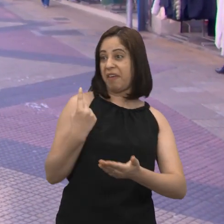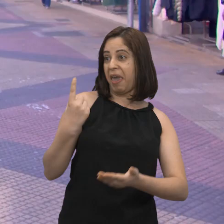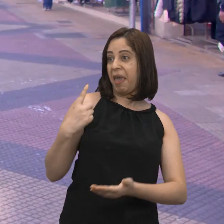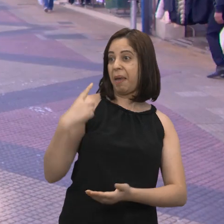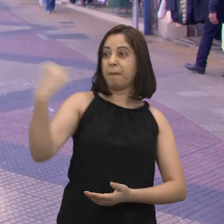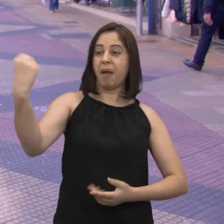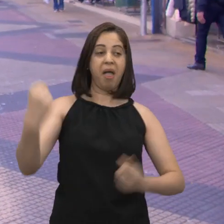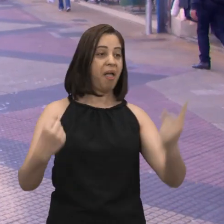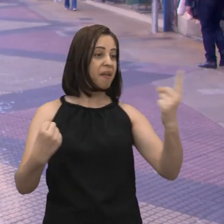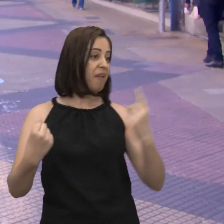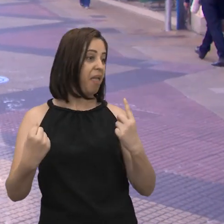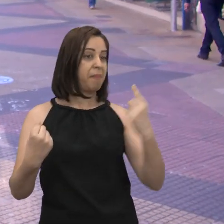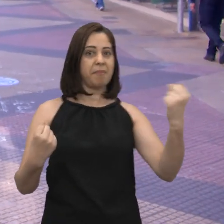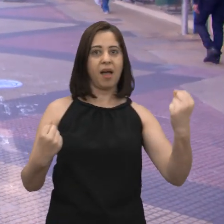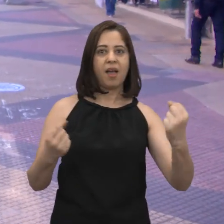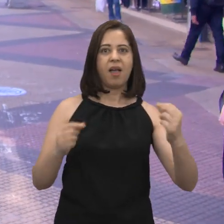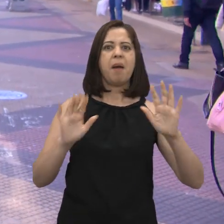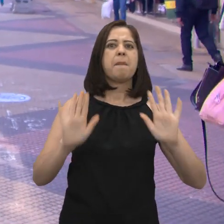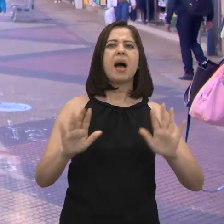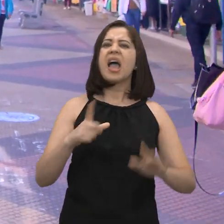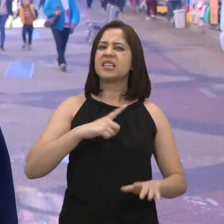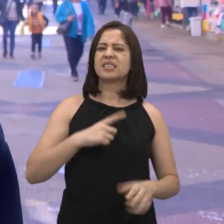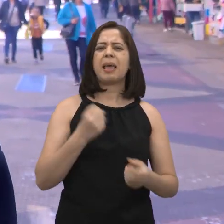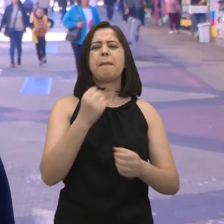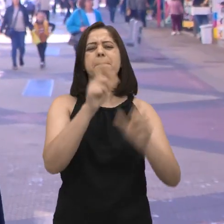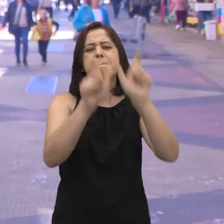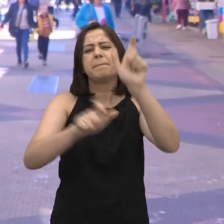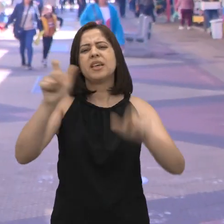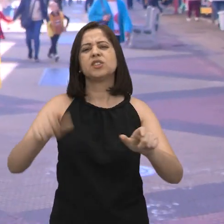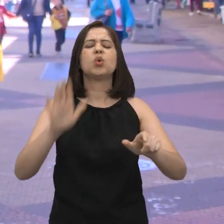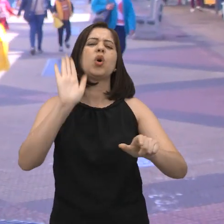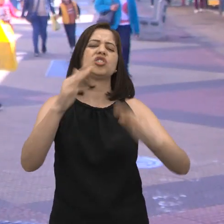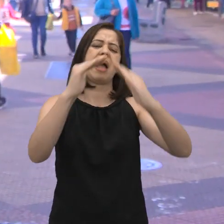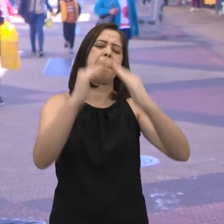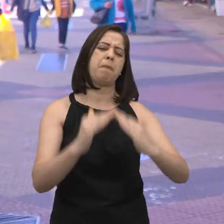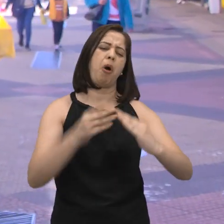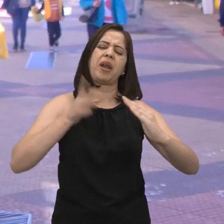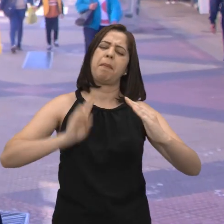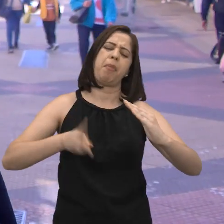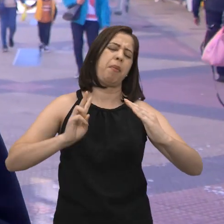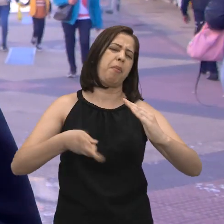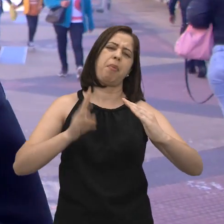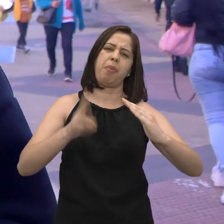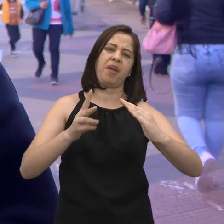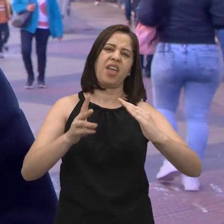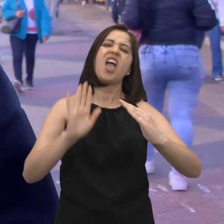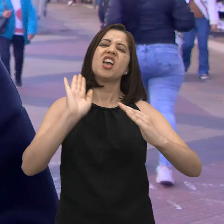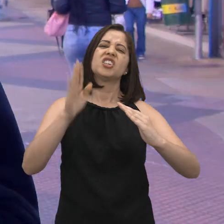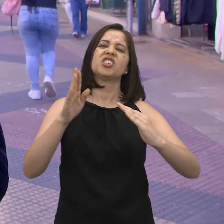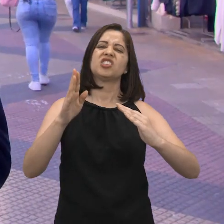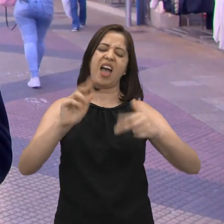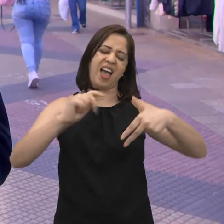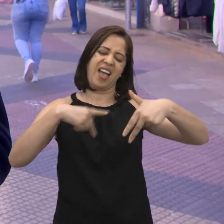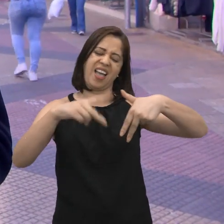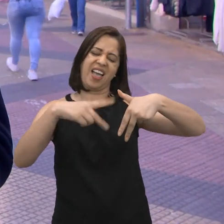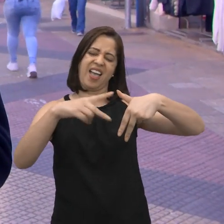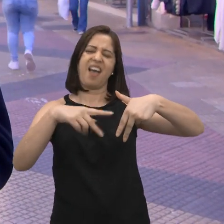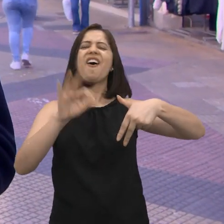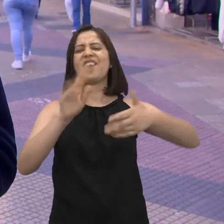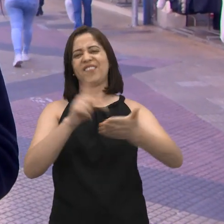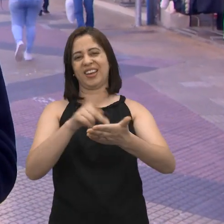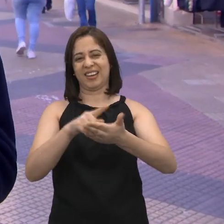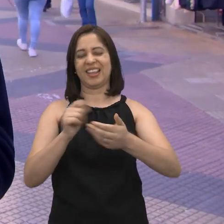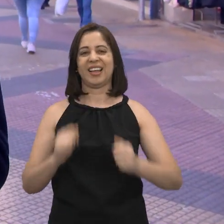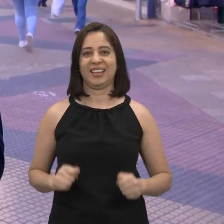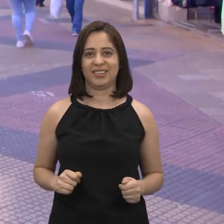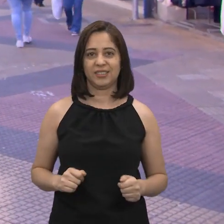forasteiros. Mas pensando bem, tem gente de 15, 25 ou 35 anos que a gente já nem pode mais falar que não é daqui, né? Já é todo mundo